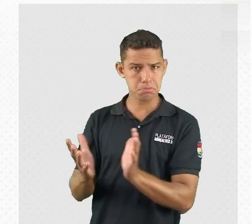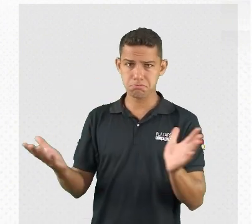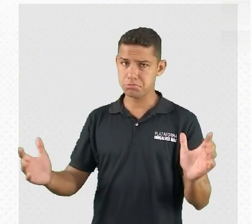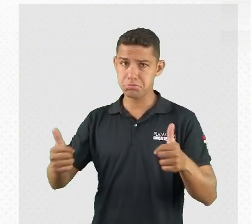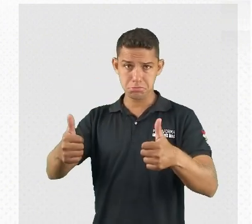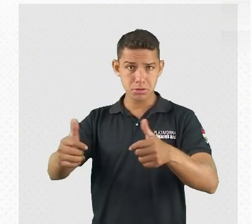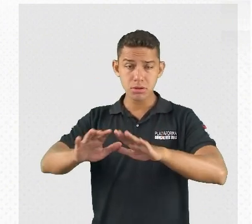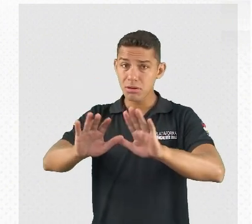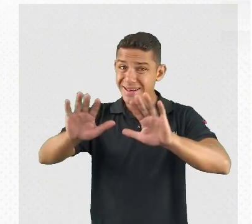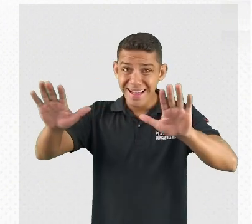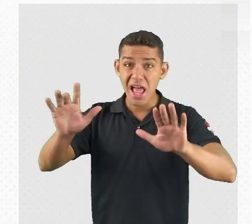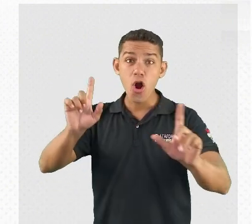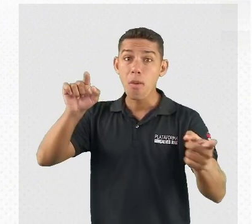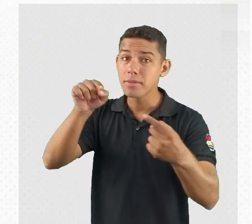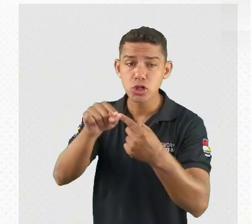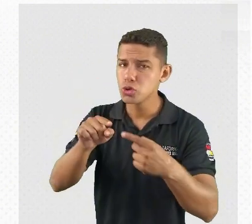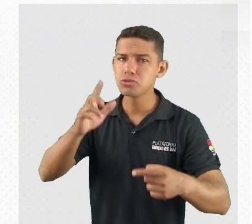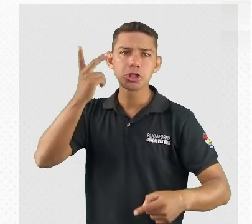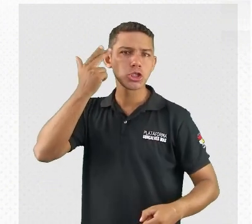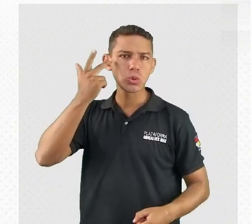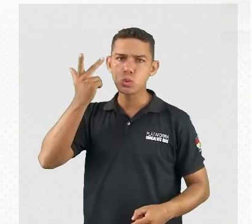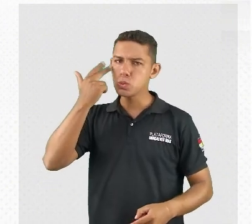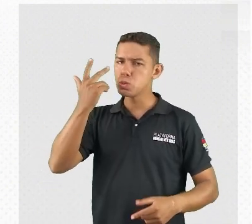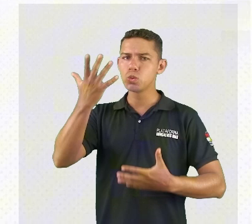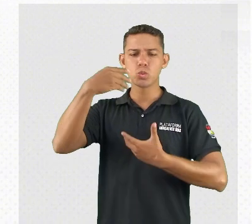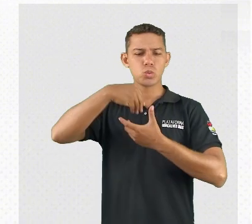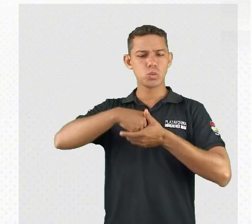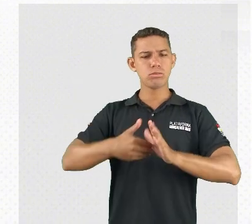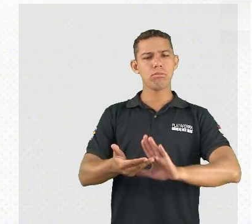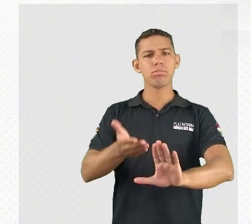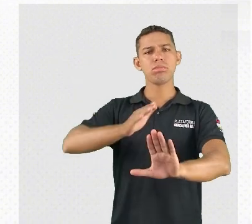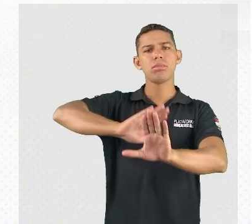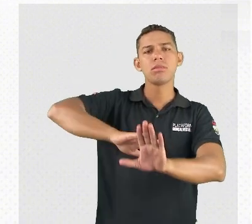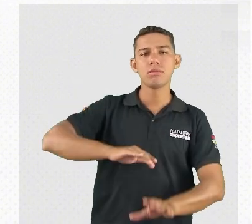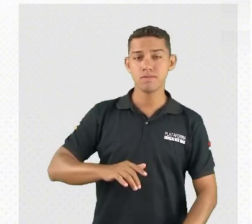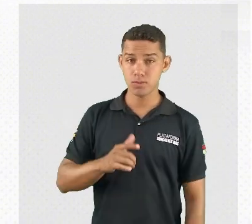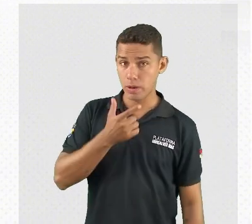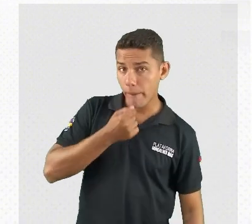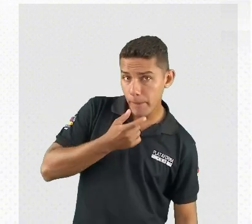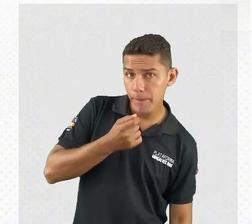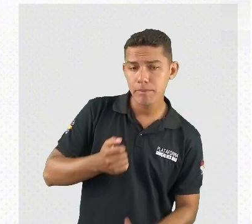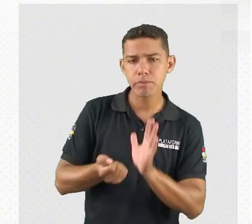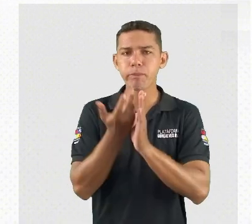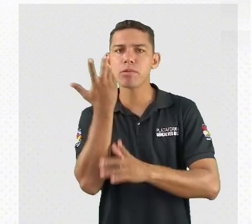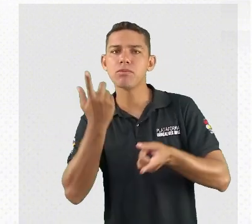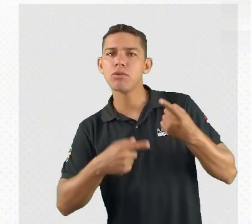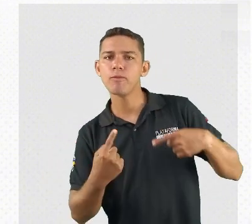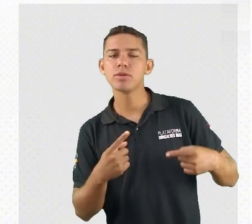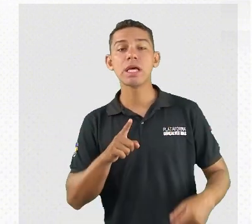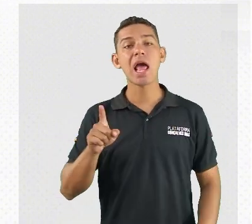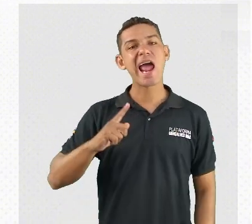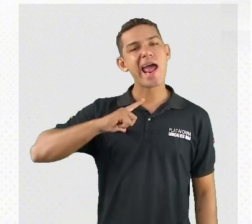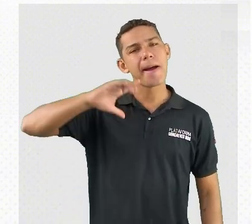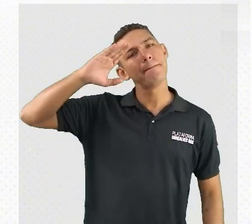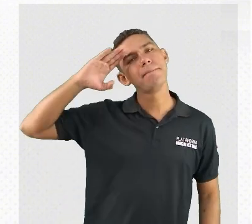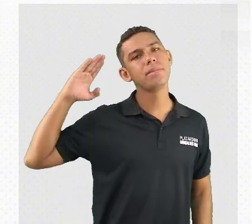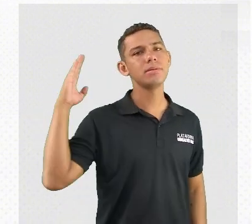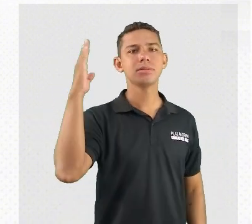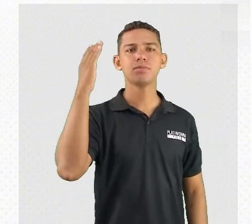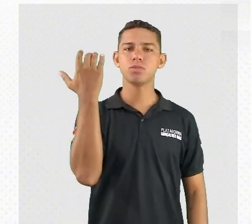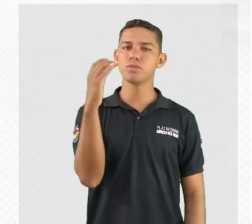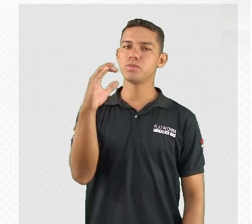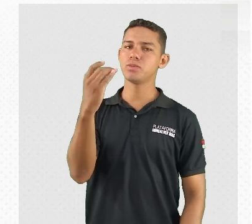tendência natural do homem criar essas coisas. Então, a política aqui é a principal